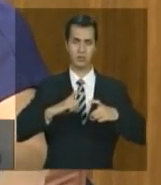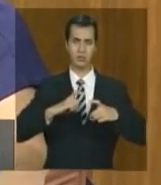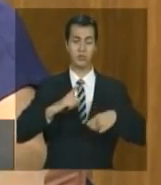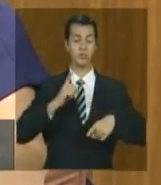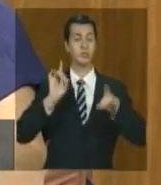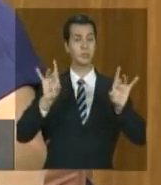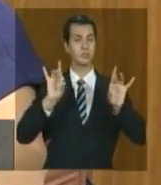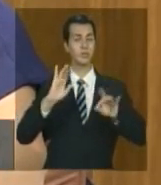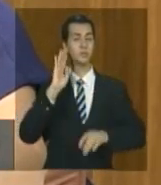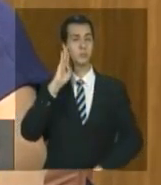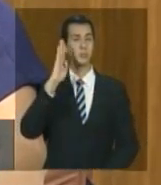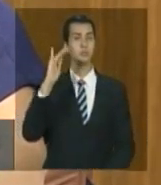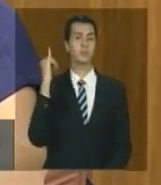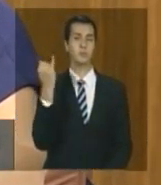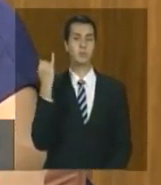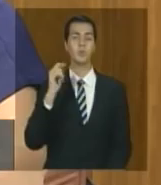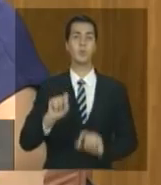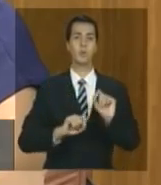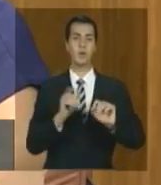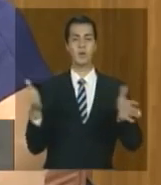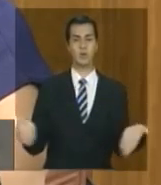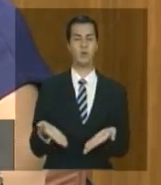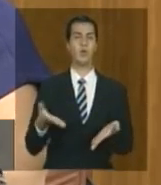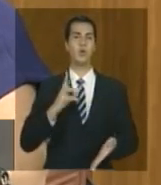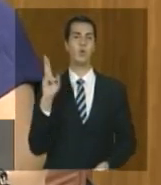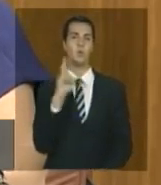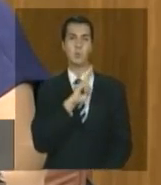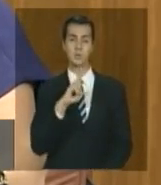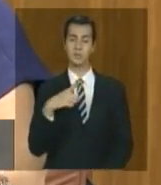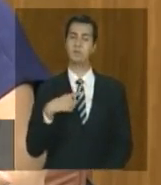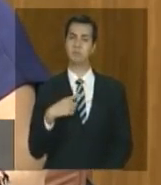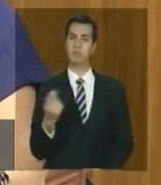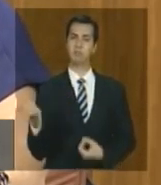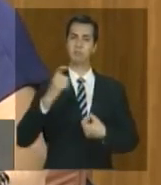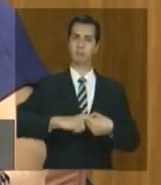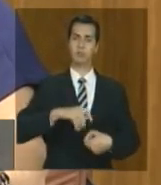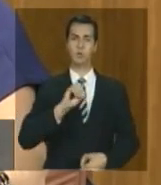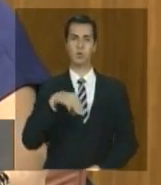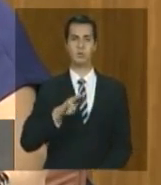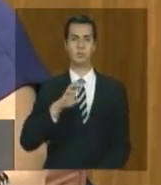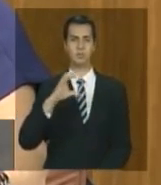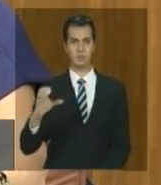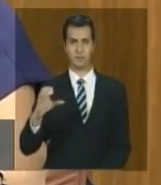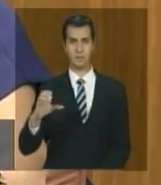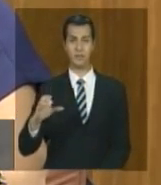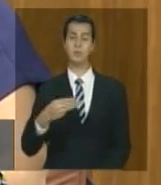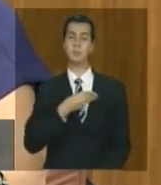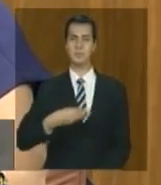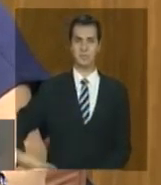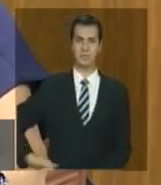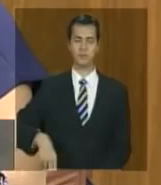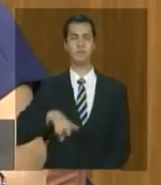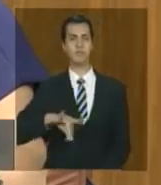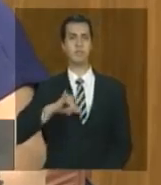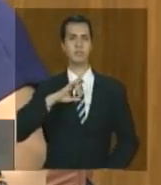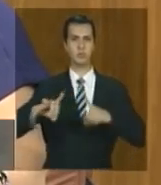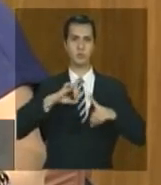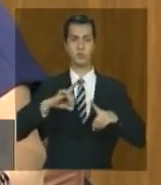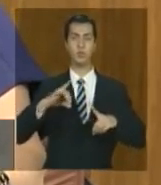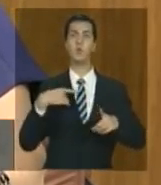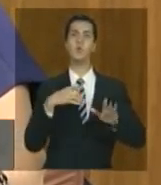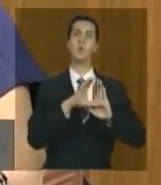a Rússia já é membro da OMC, e os ministros vão discutir. Nós não temos ainda o conteúdo, não